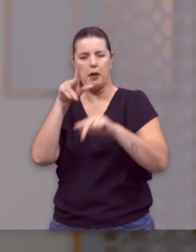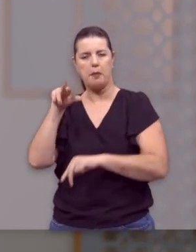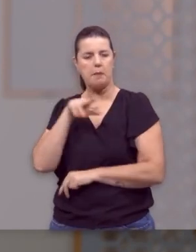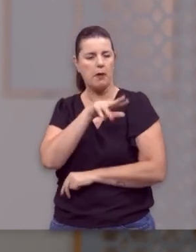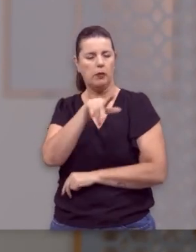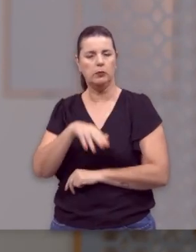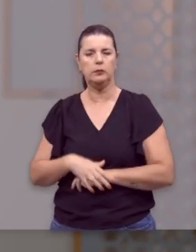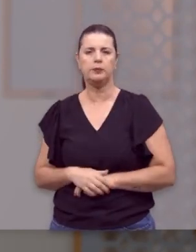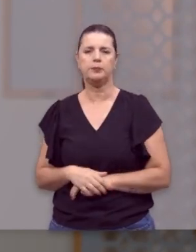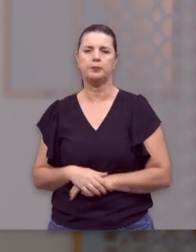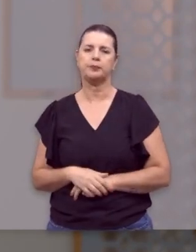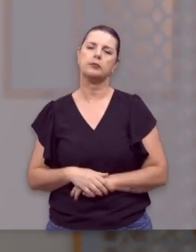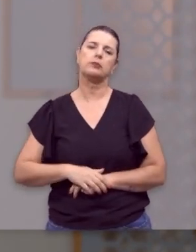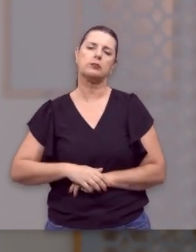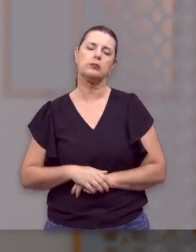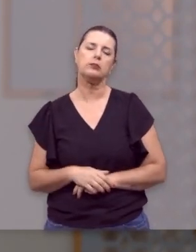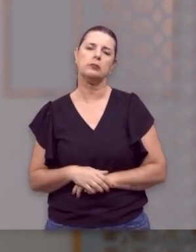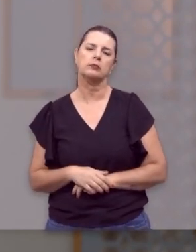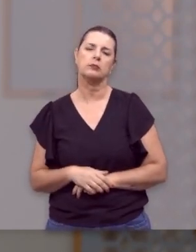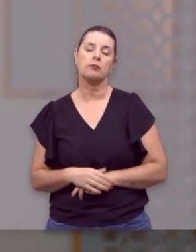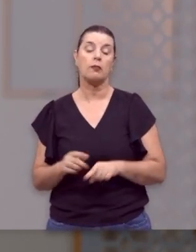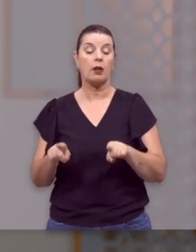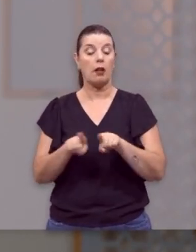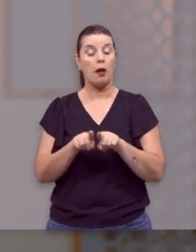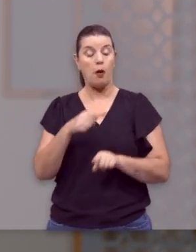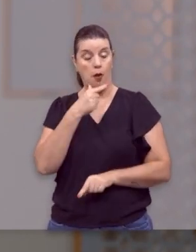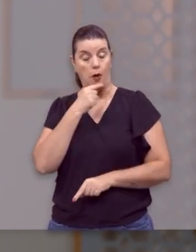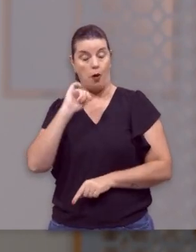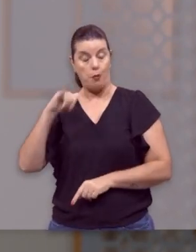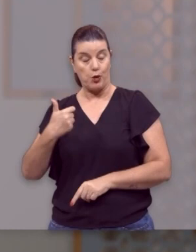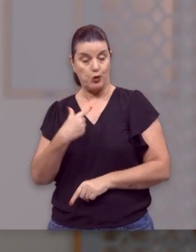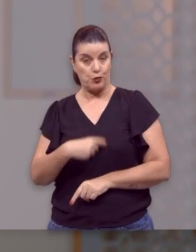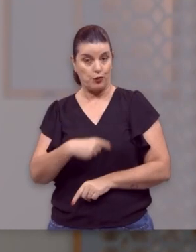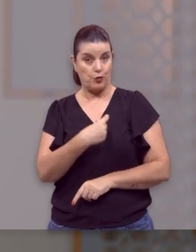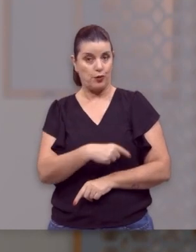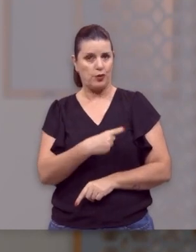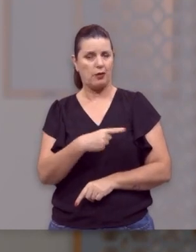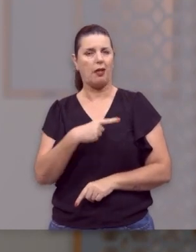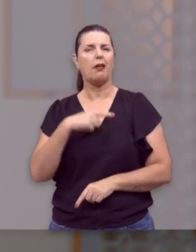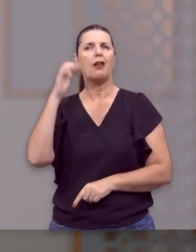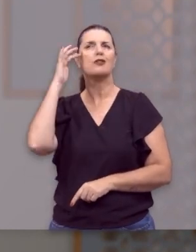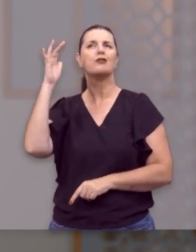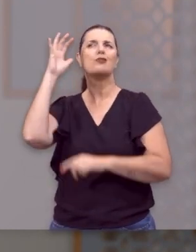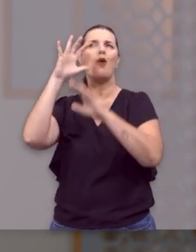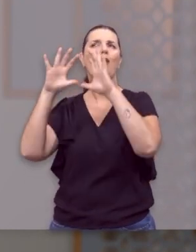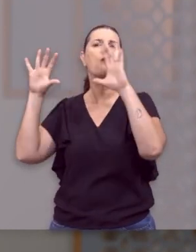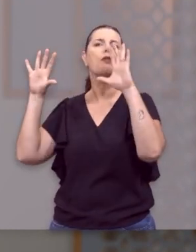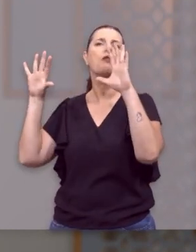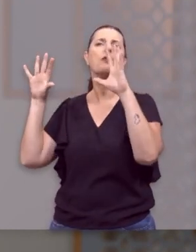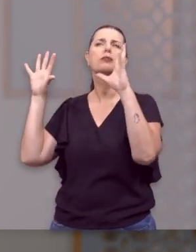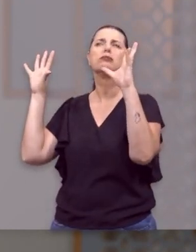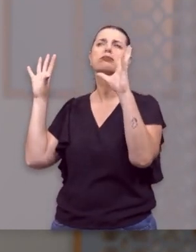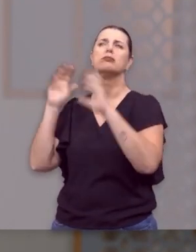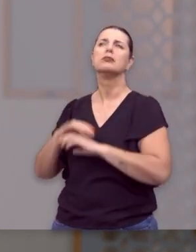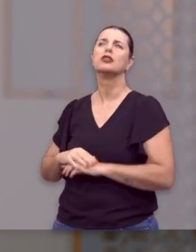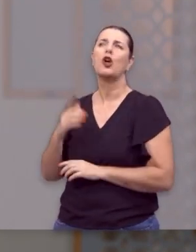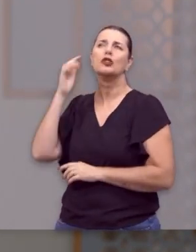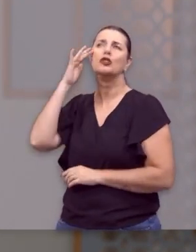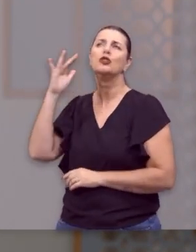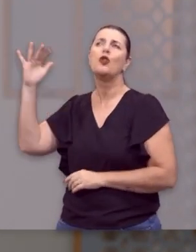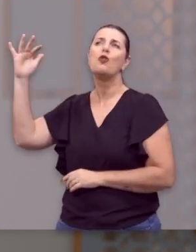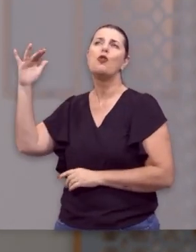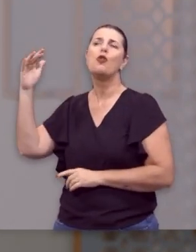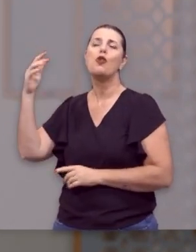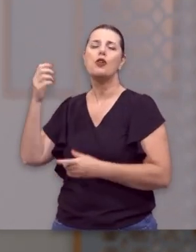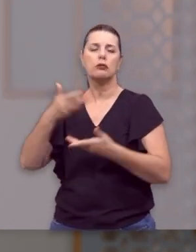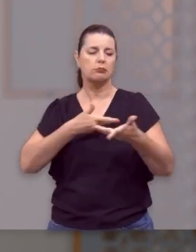Não bastasse isso, o José passa a ter sonhos. E não só sonhos, mas